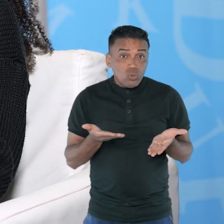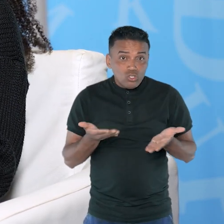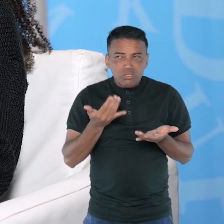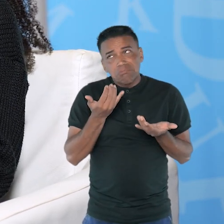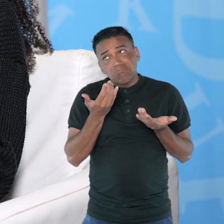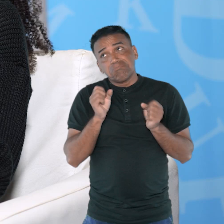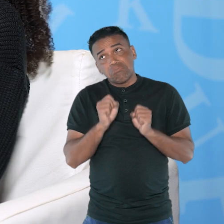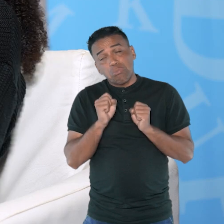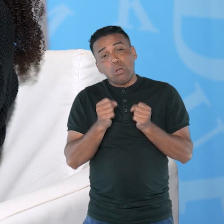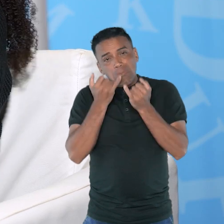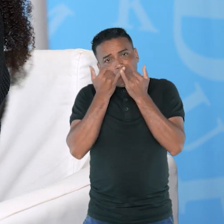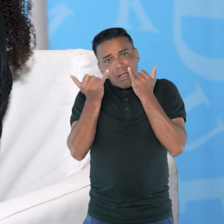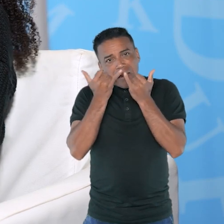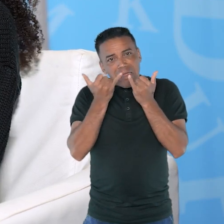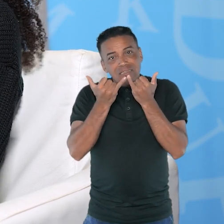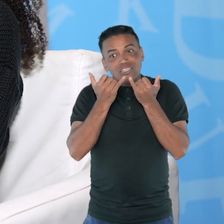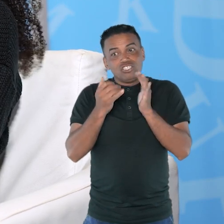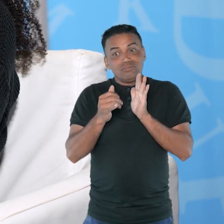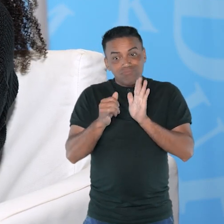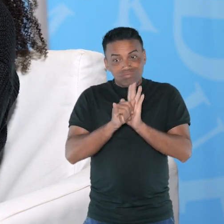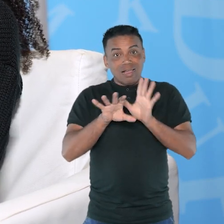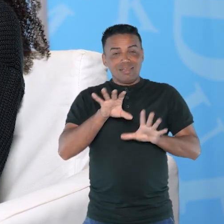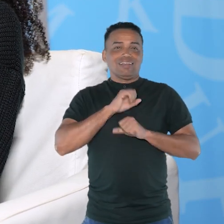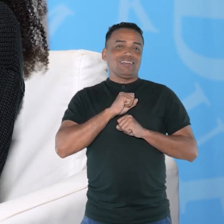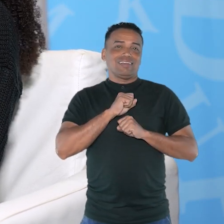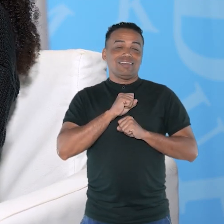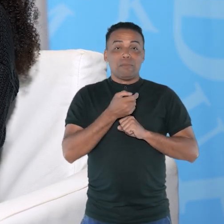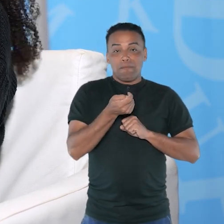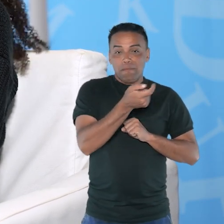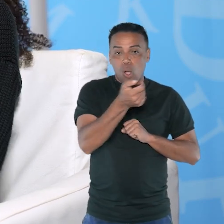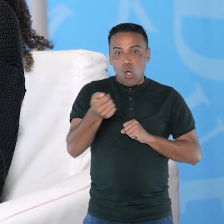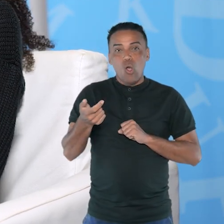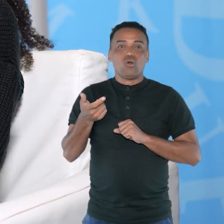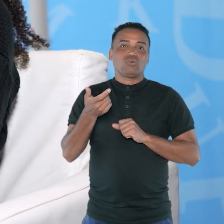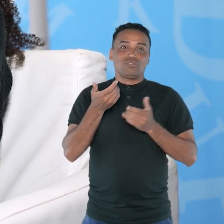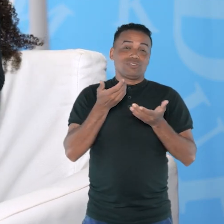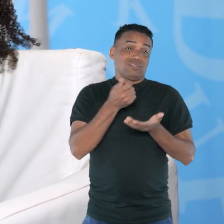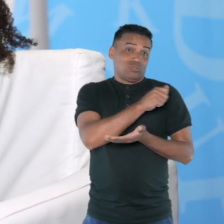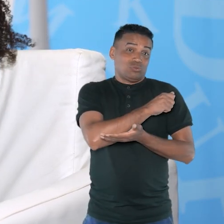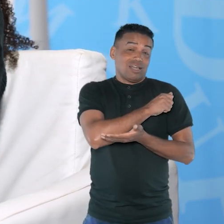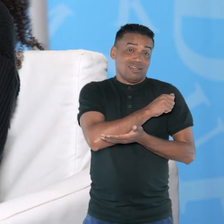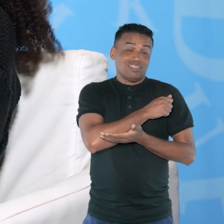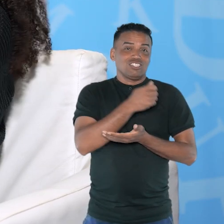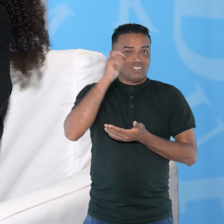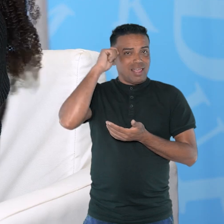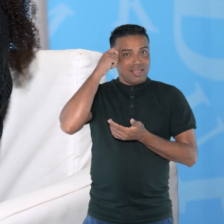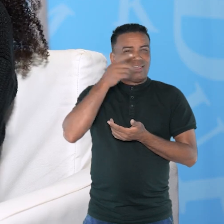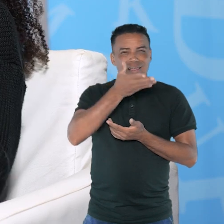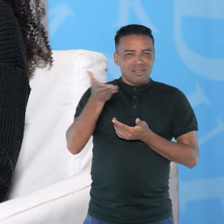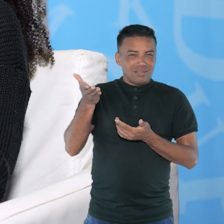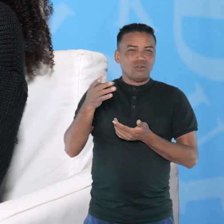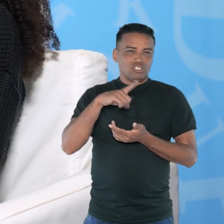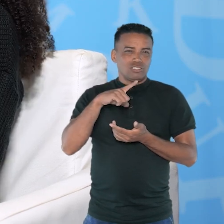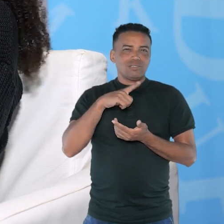né, que era uma coisa que a gente identificava, os estudantes negros eram tão poucos que a professora entrava e sabia quem eram os cotistas, você, e ela tinha